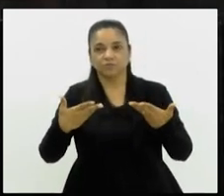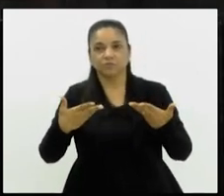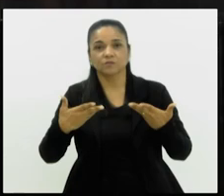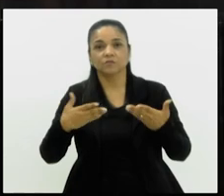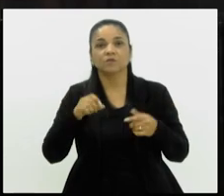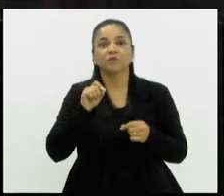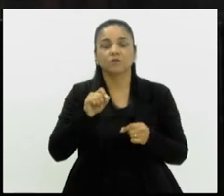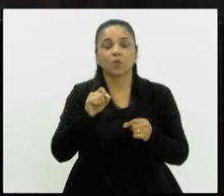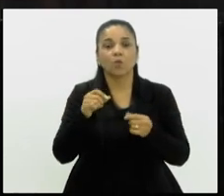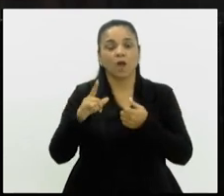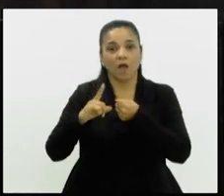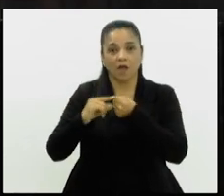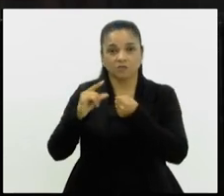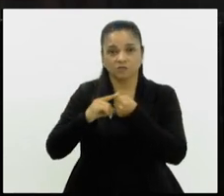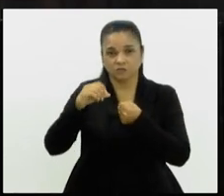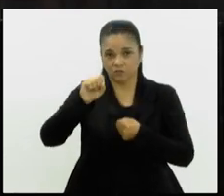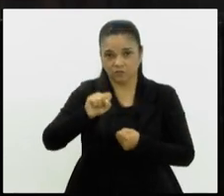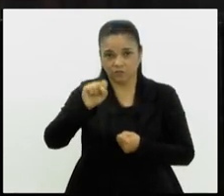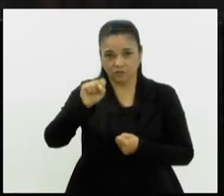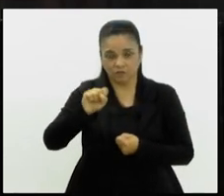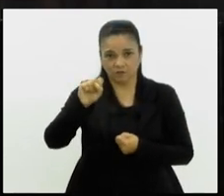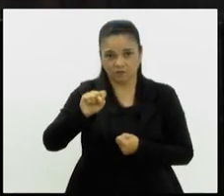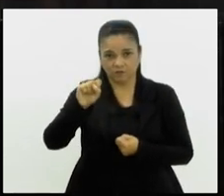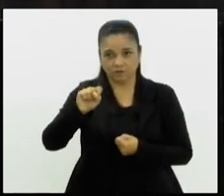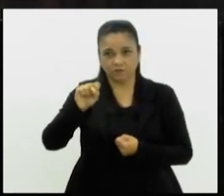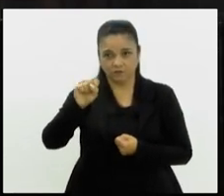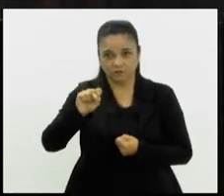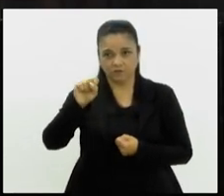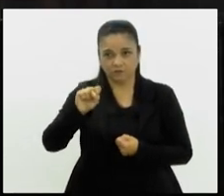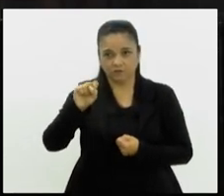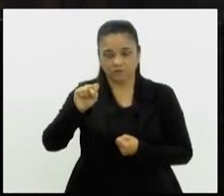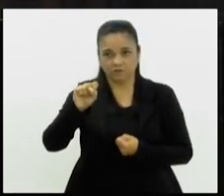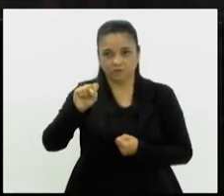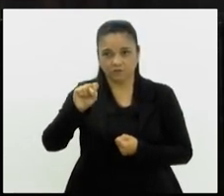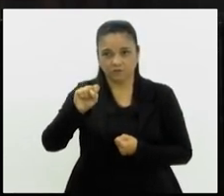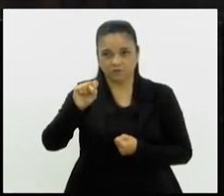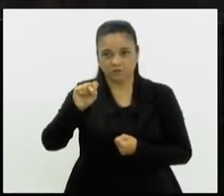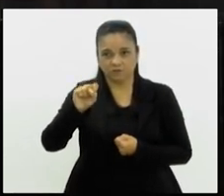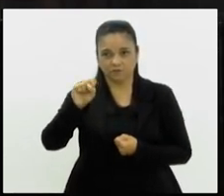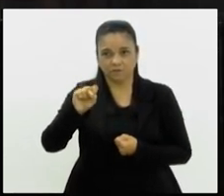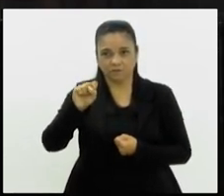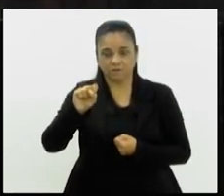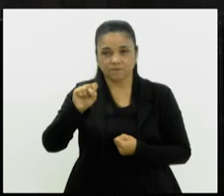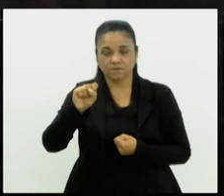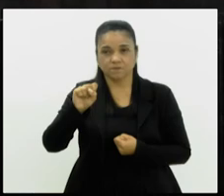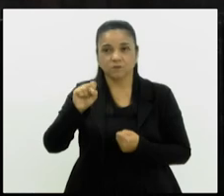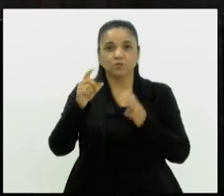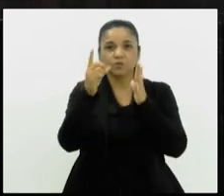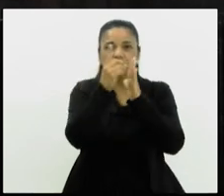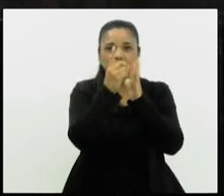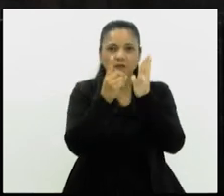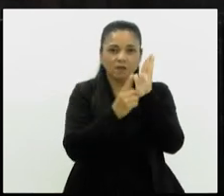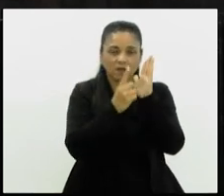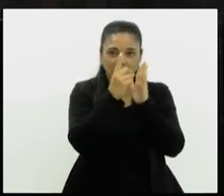foi o artigo 8º do aludido decreto